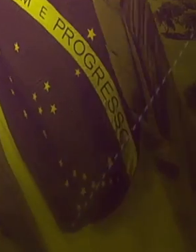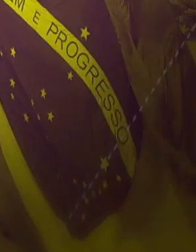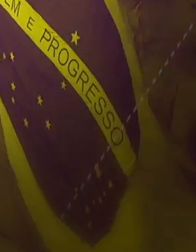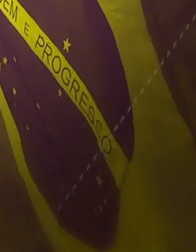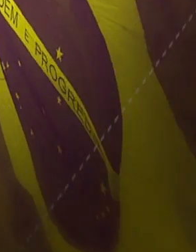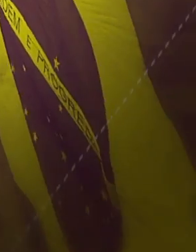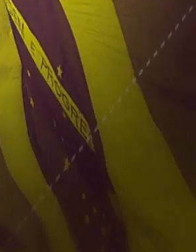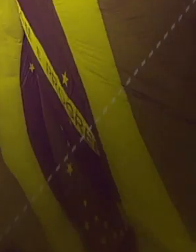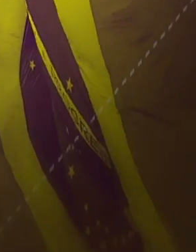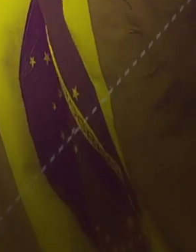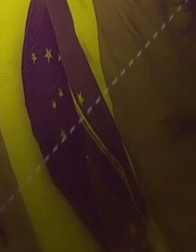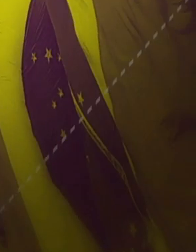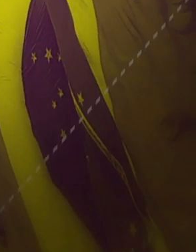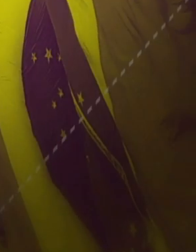Fique com a gente na NBR, TV do Governo Federal.